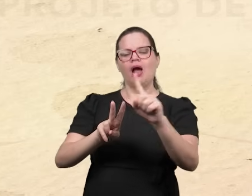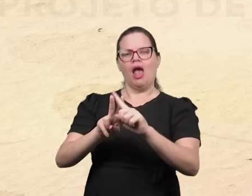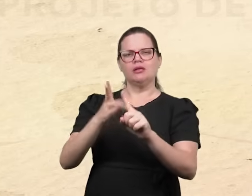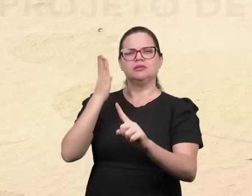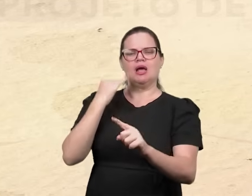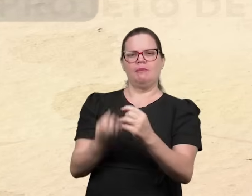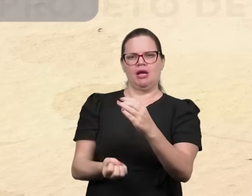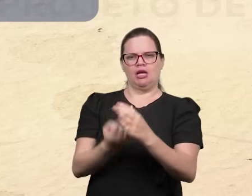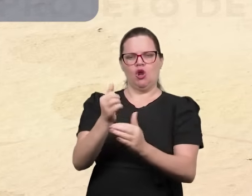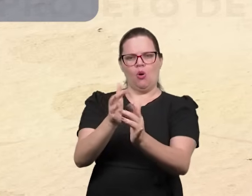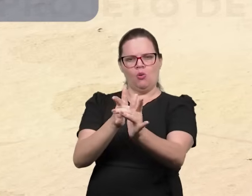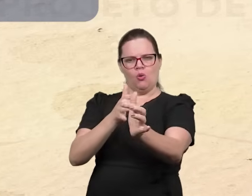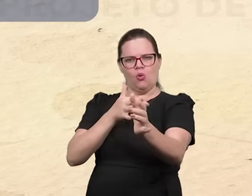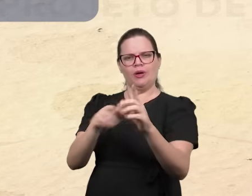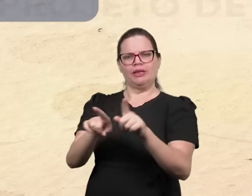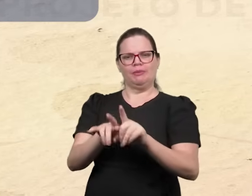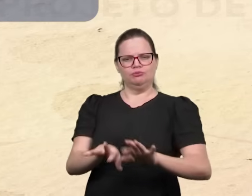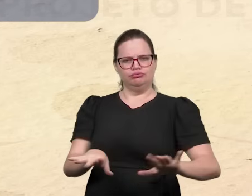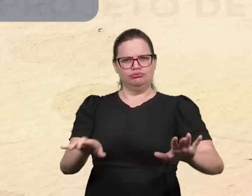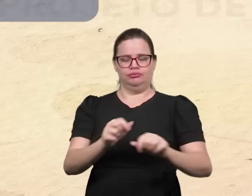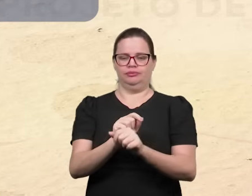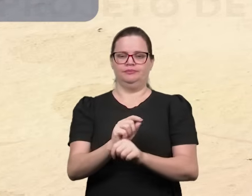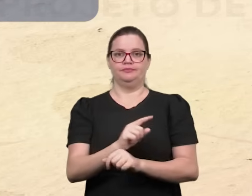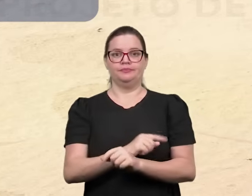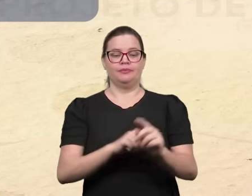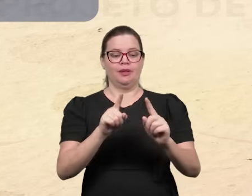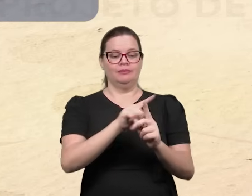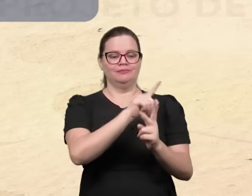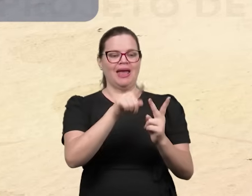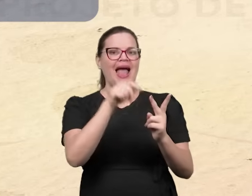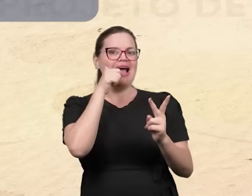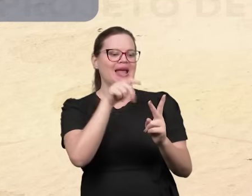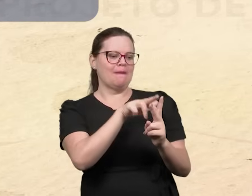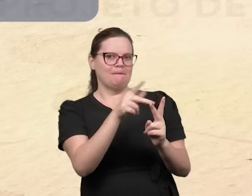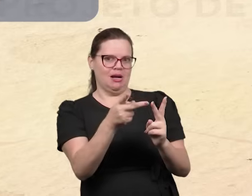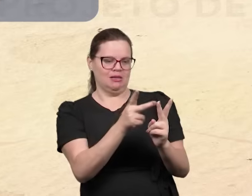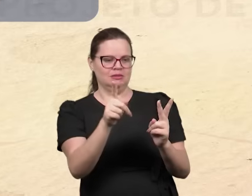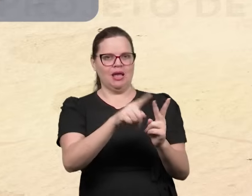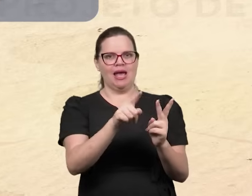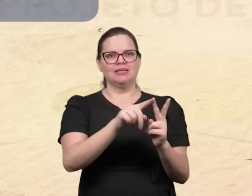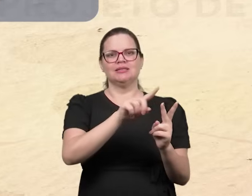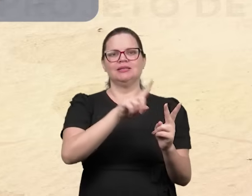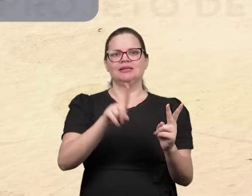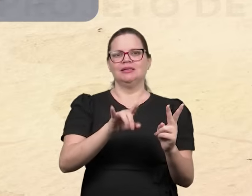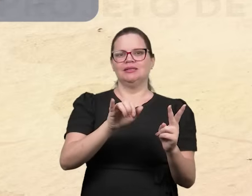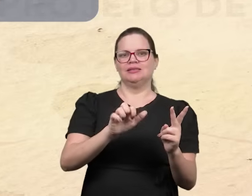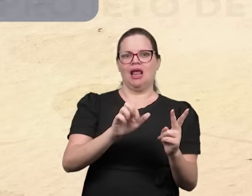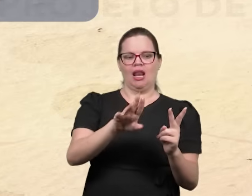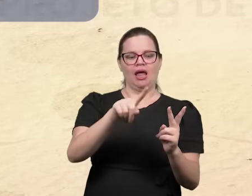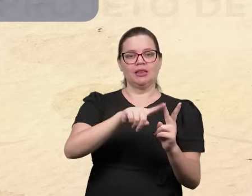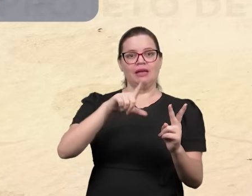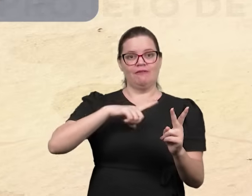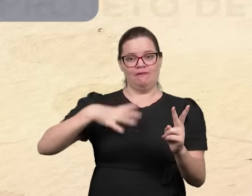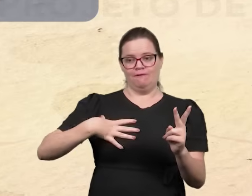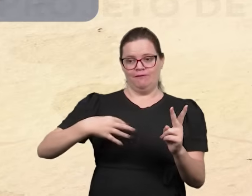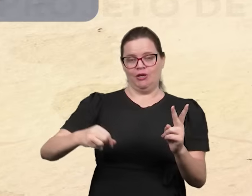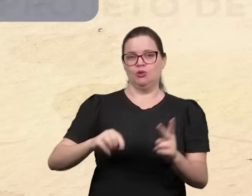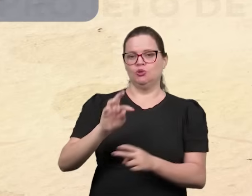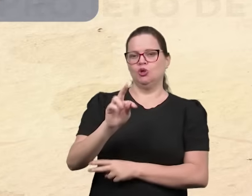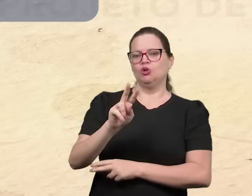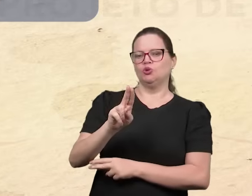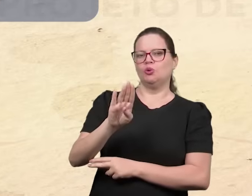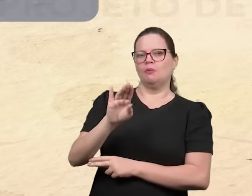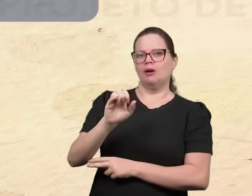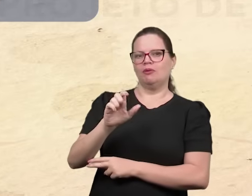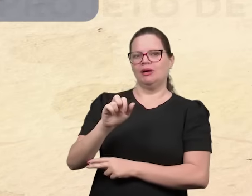órgão. Exilá também teve a Tubal-Caim, mestre de toda obra de cobre e de ferro, e a